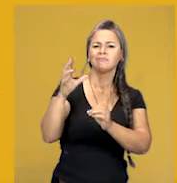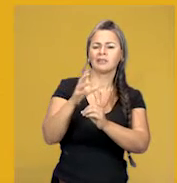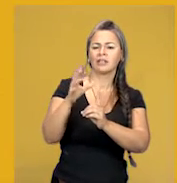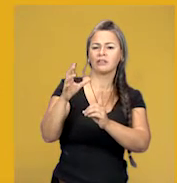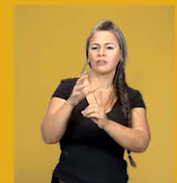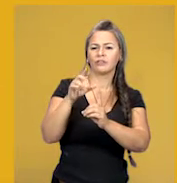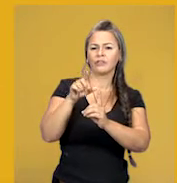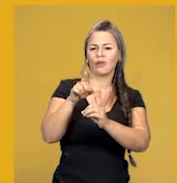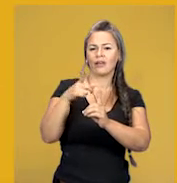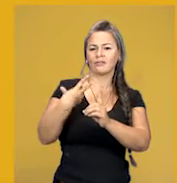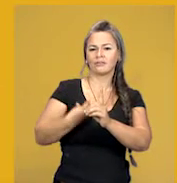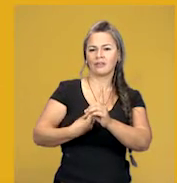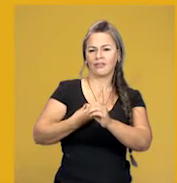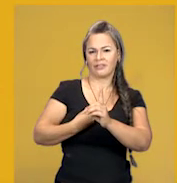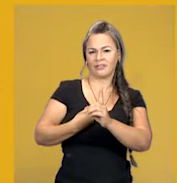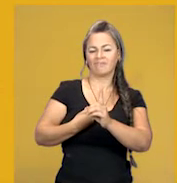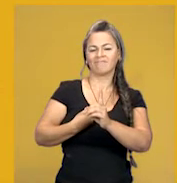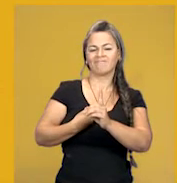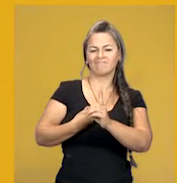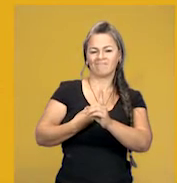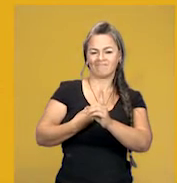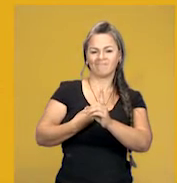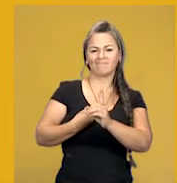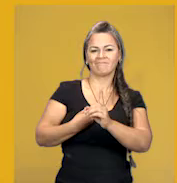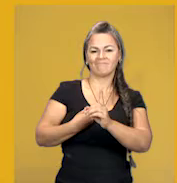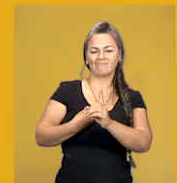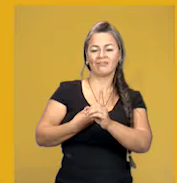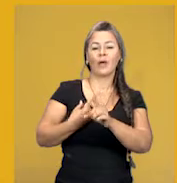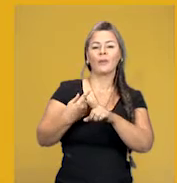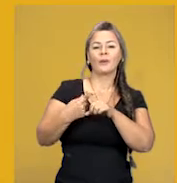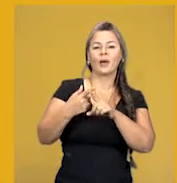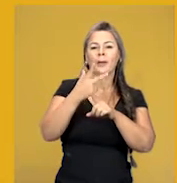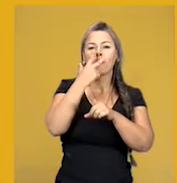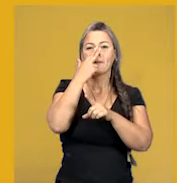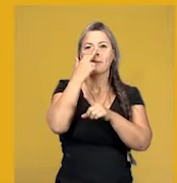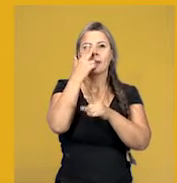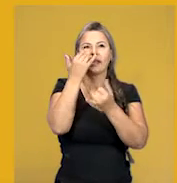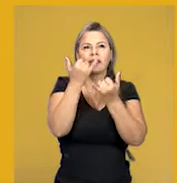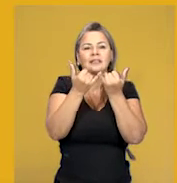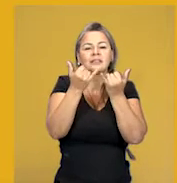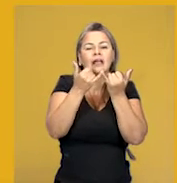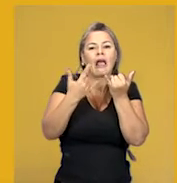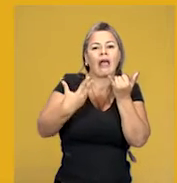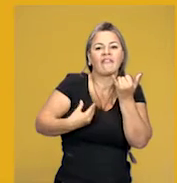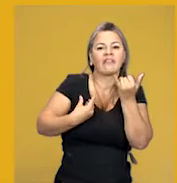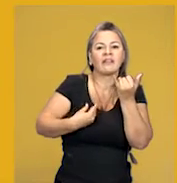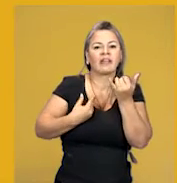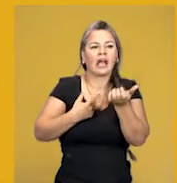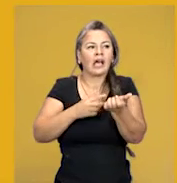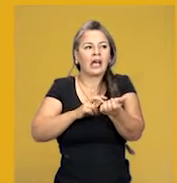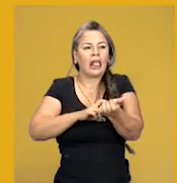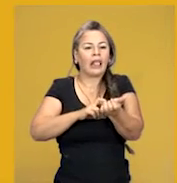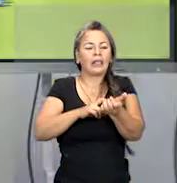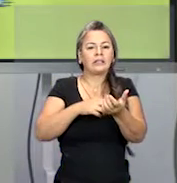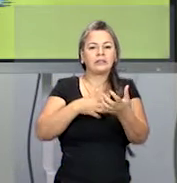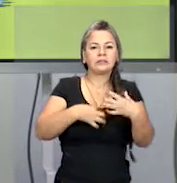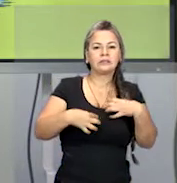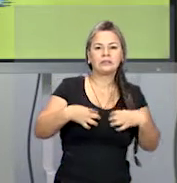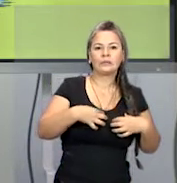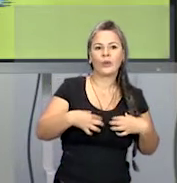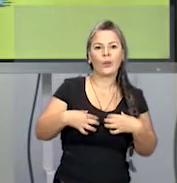do conceito de intensificação da vida nervosa, que acaba sendo um impacto,